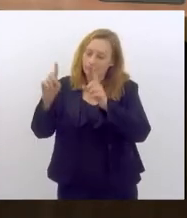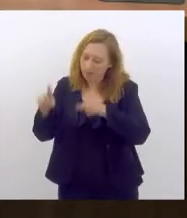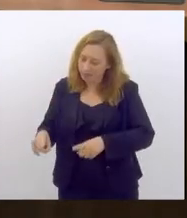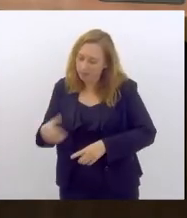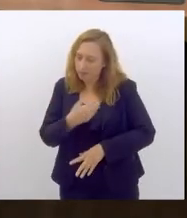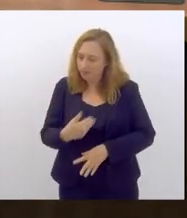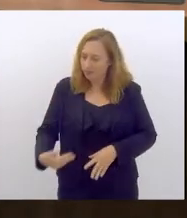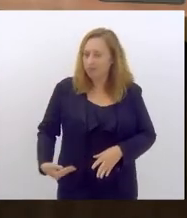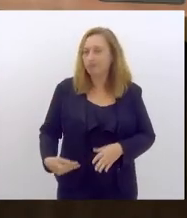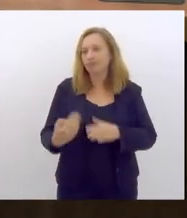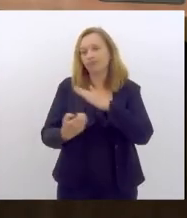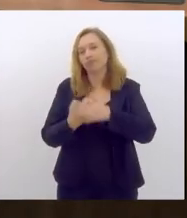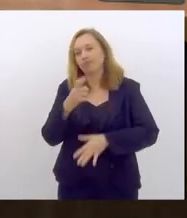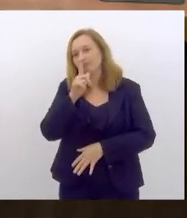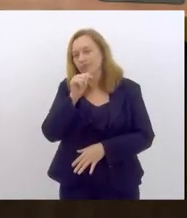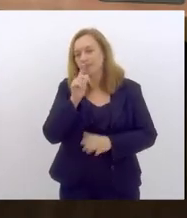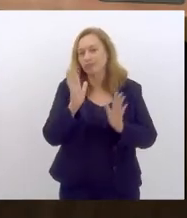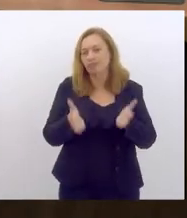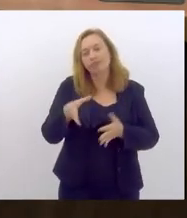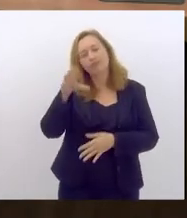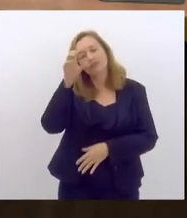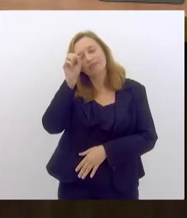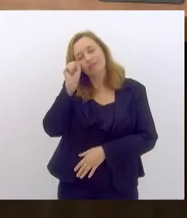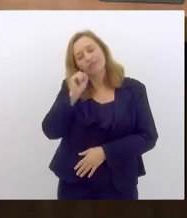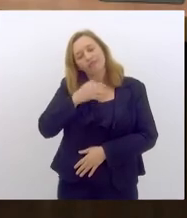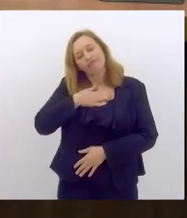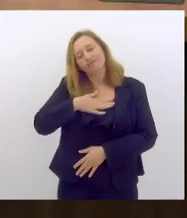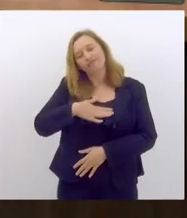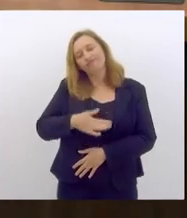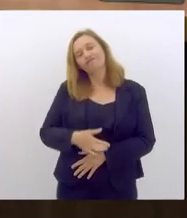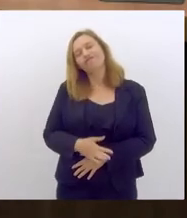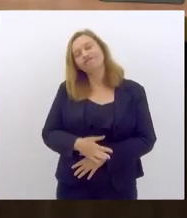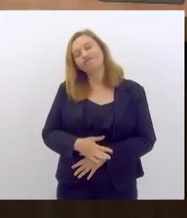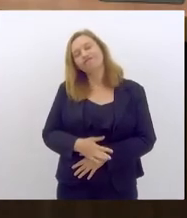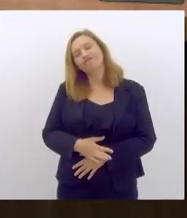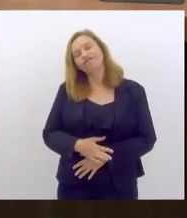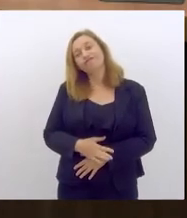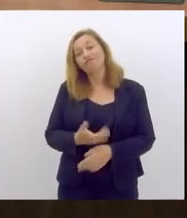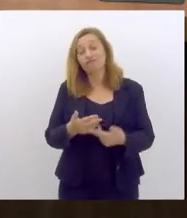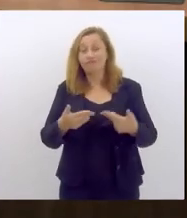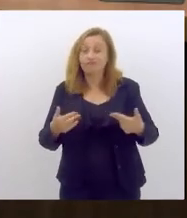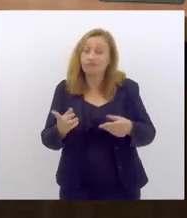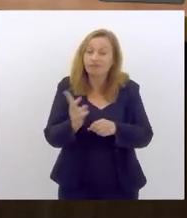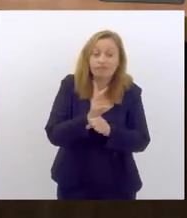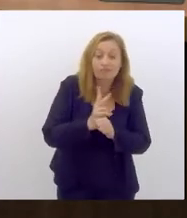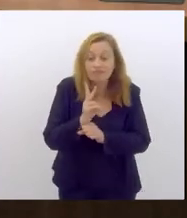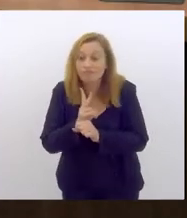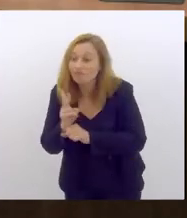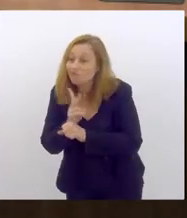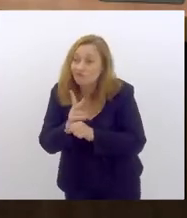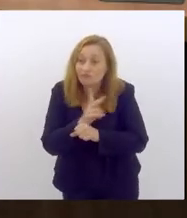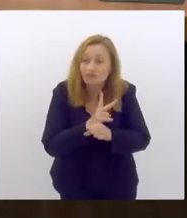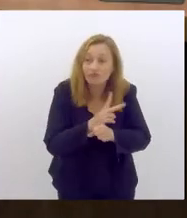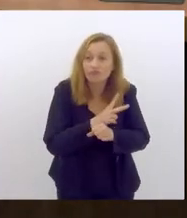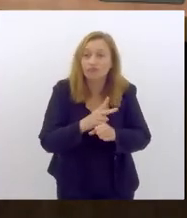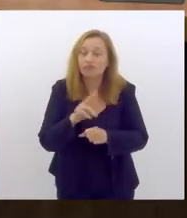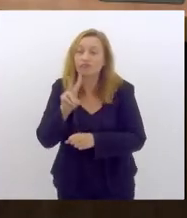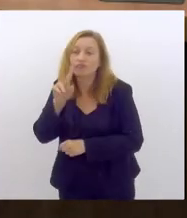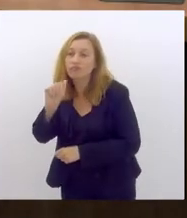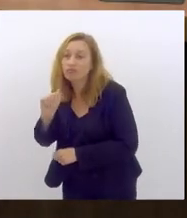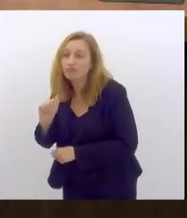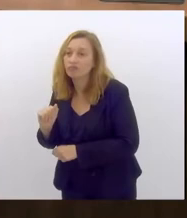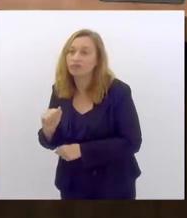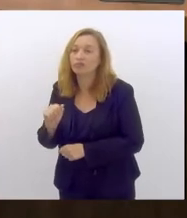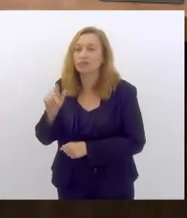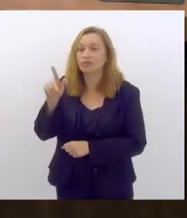ter agora, hoje, para dormir tranquilo. Diversos estavam procurando, buscando vagas que ainda ficaram